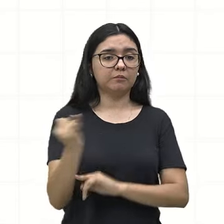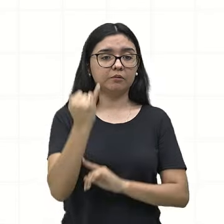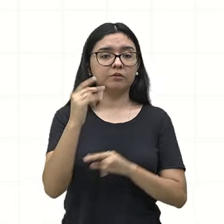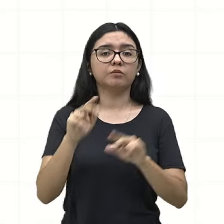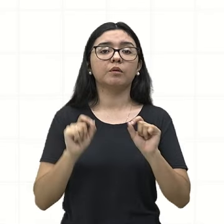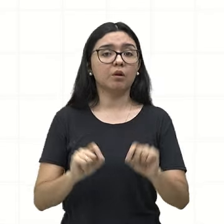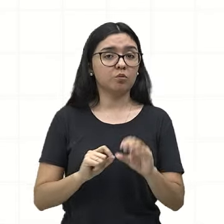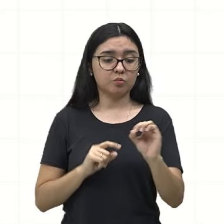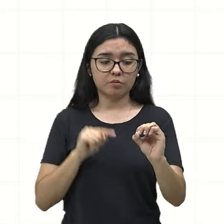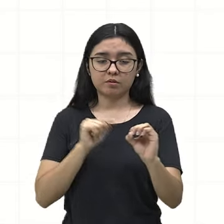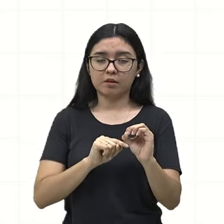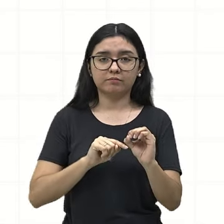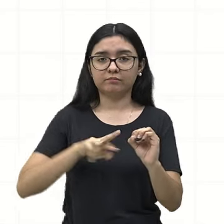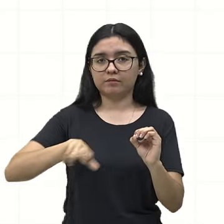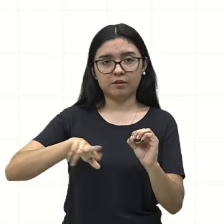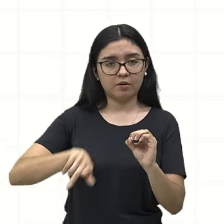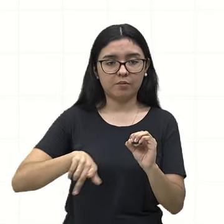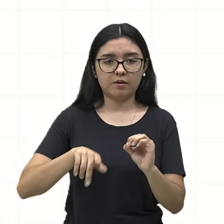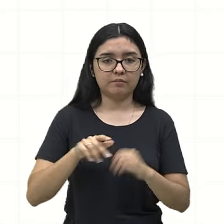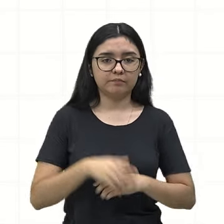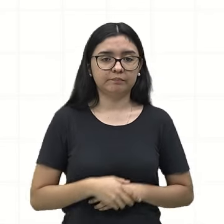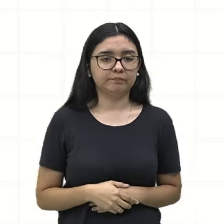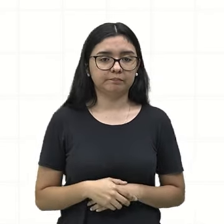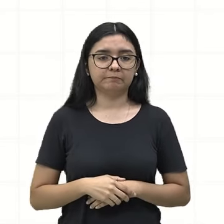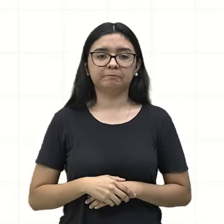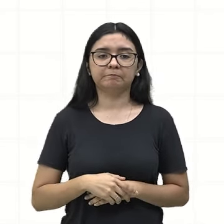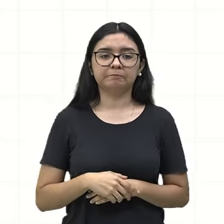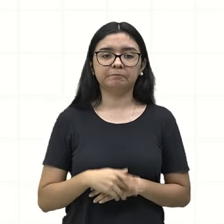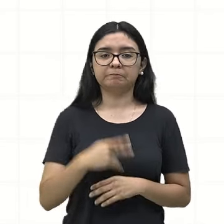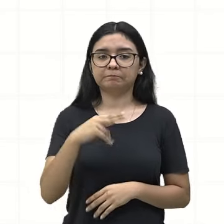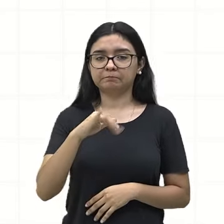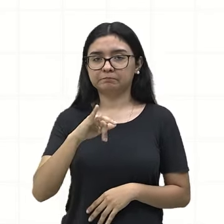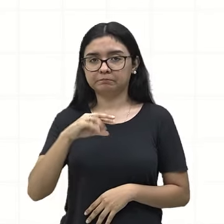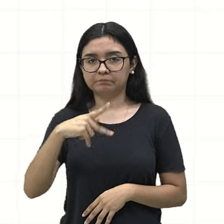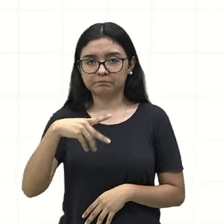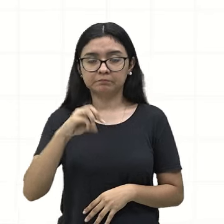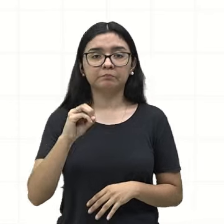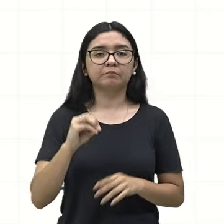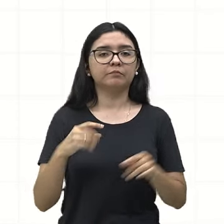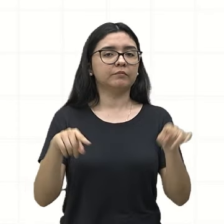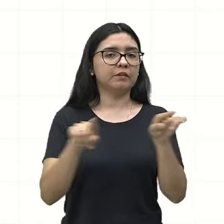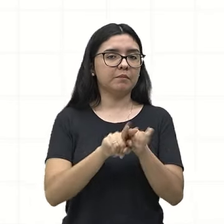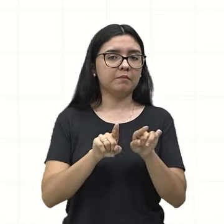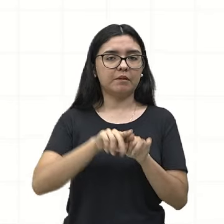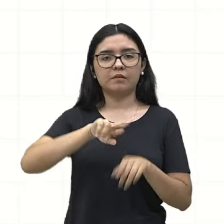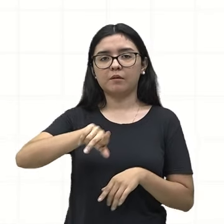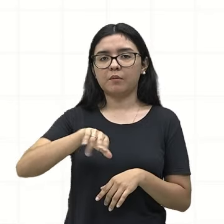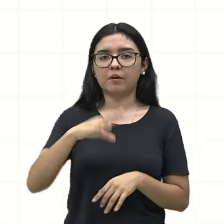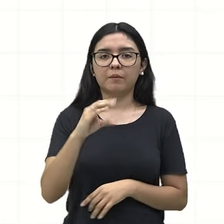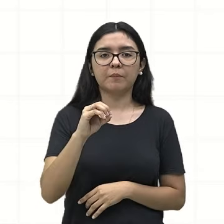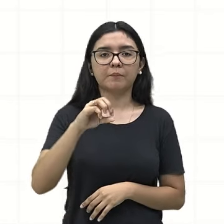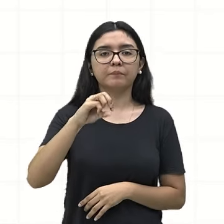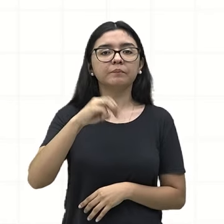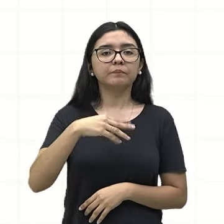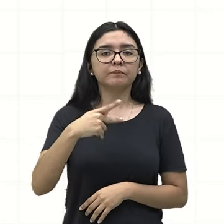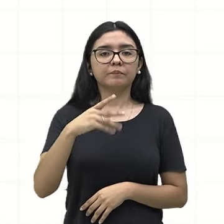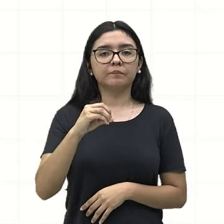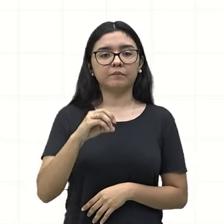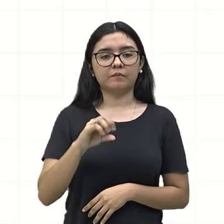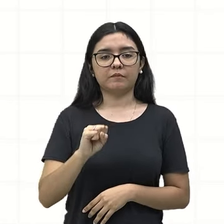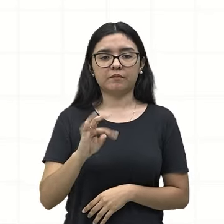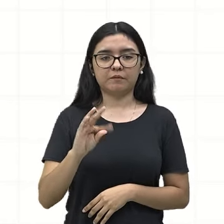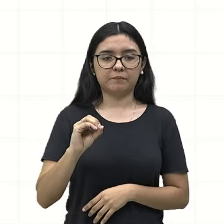zero não é primo nem número composto, beleza? Bom, outra informação importante. O